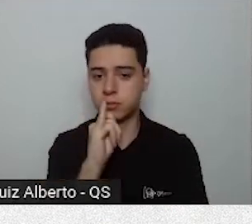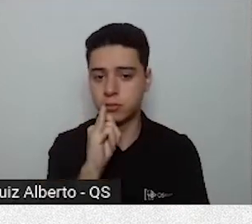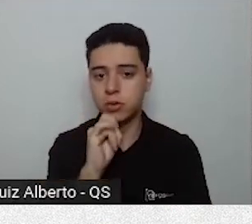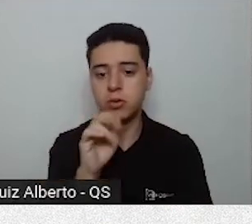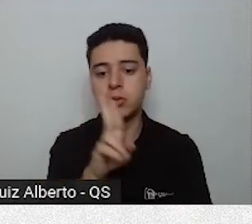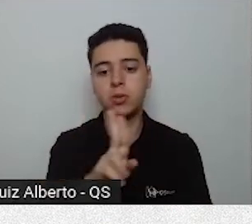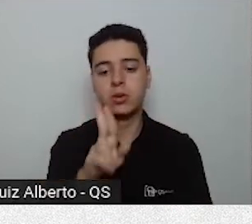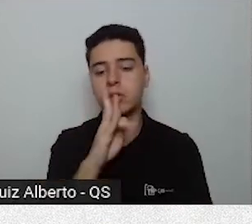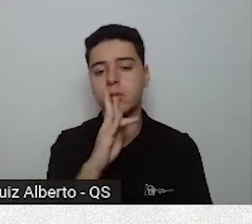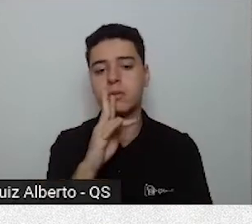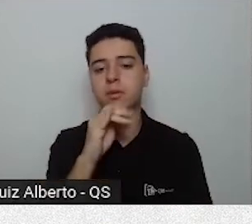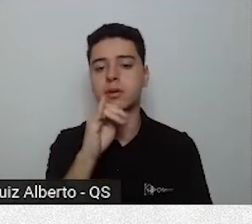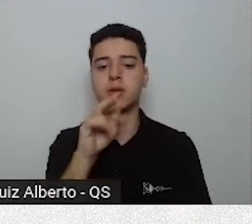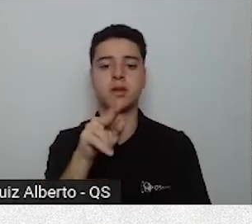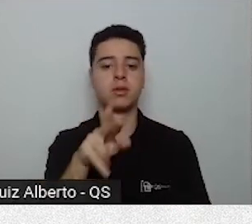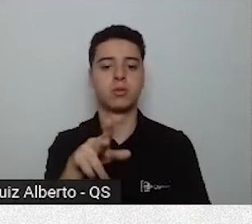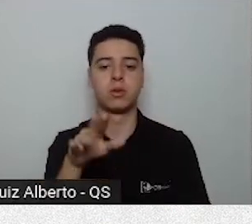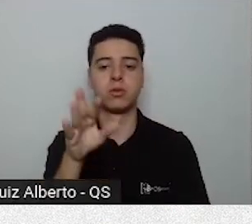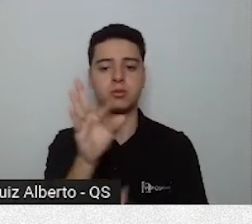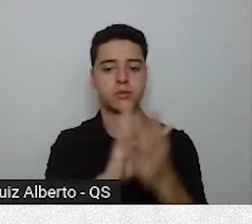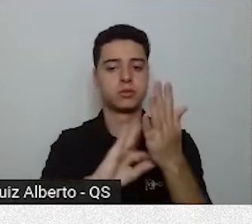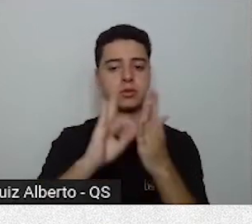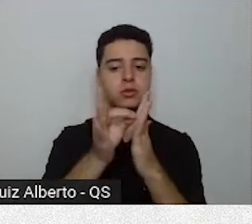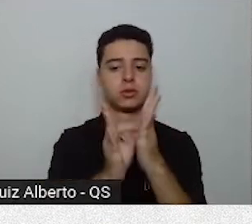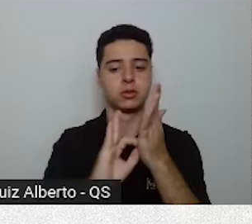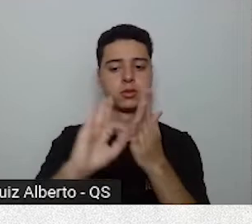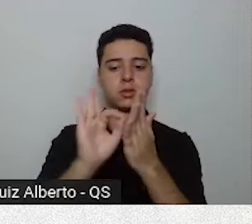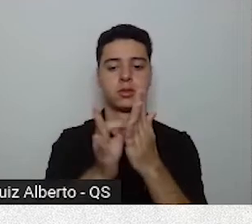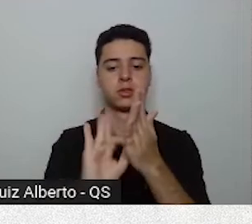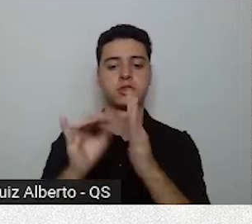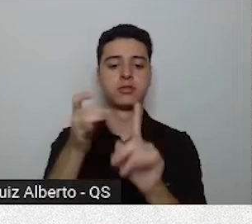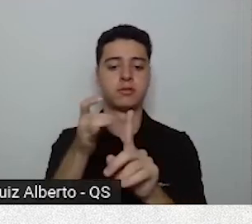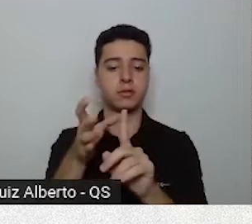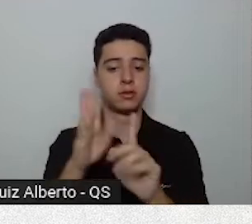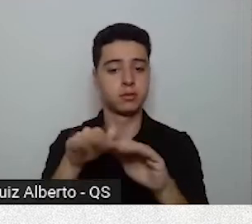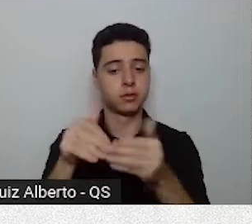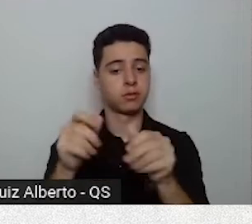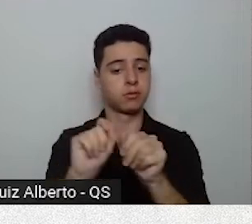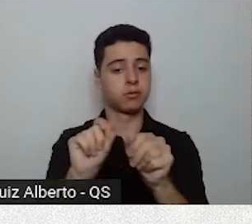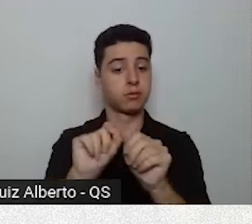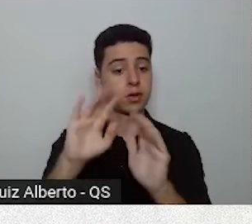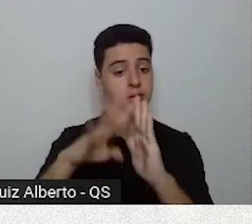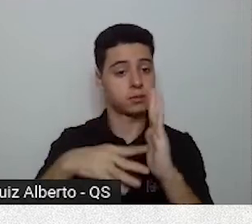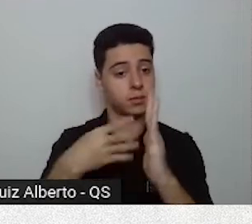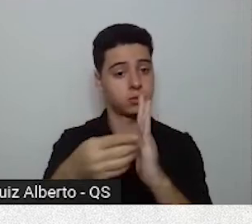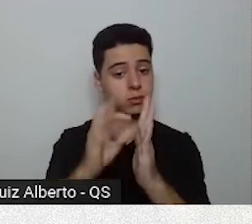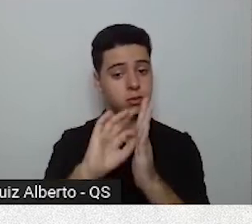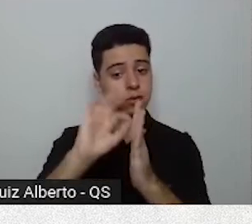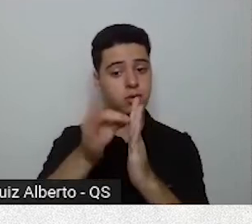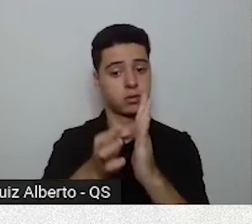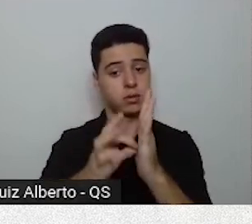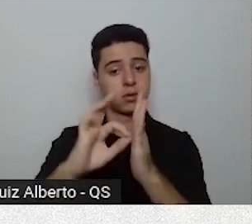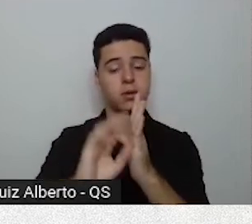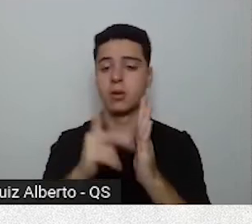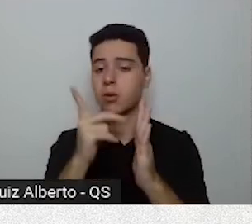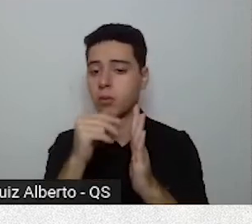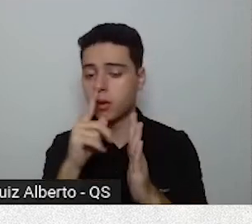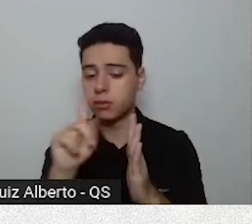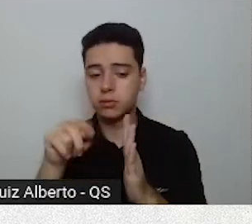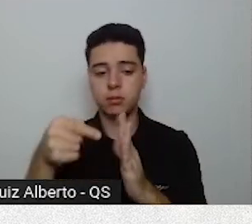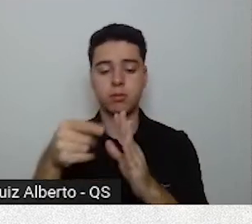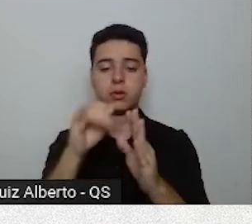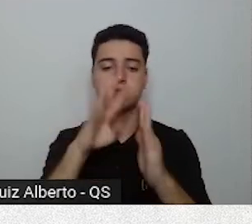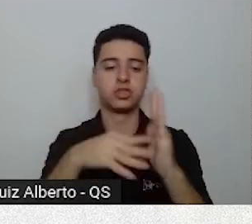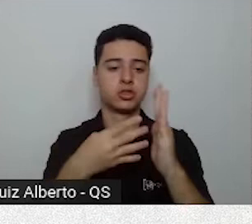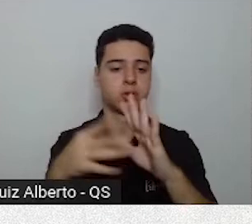fazendo uma espécie de pintura invisível. Então você faz essa pintura só com água e depois você vai aplicando as